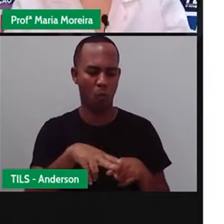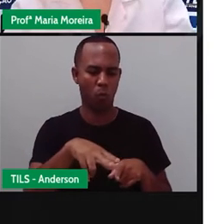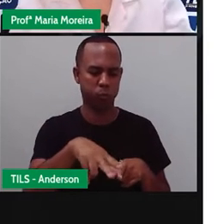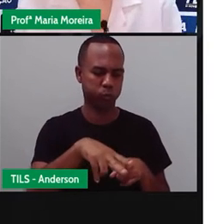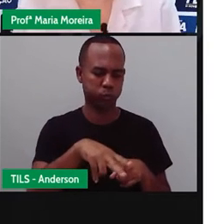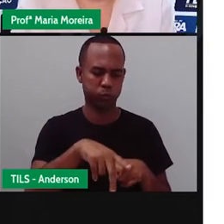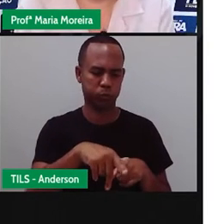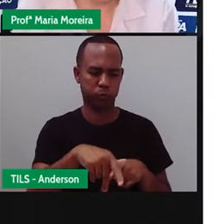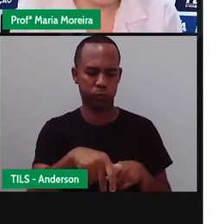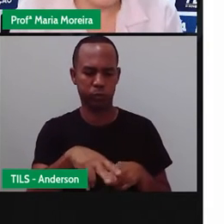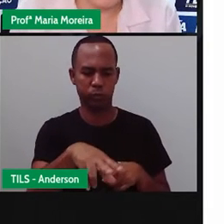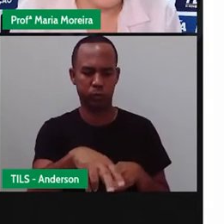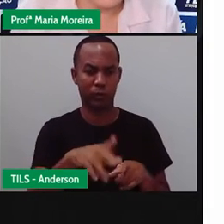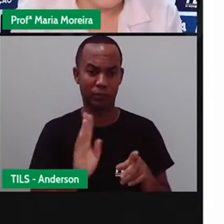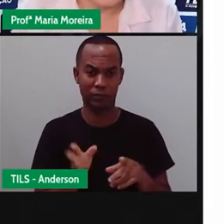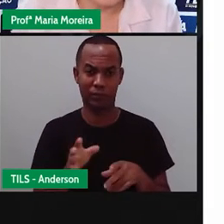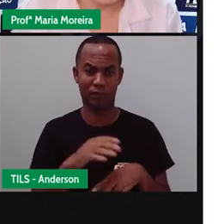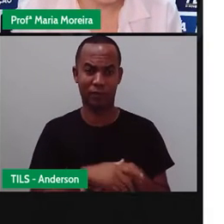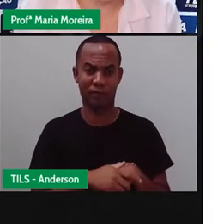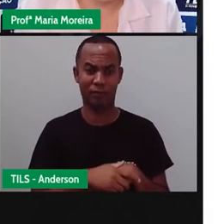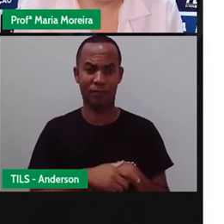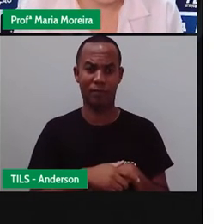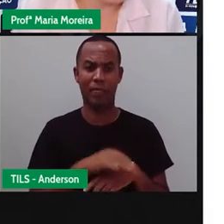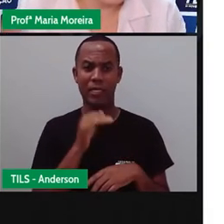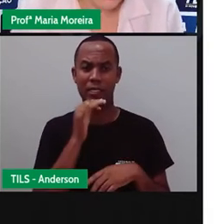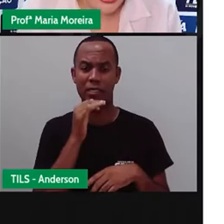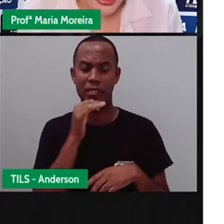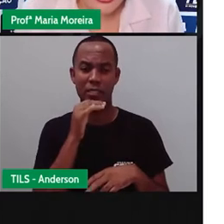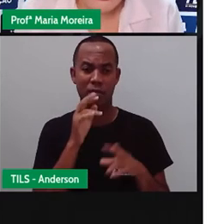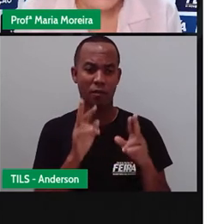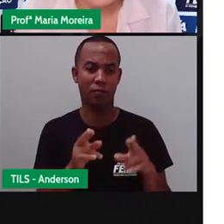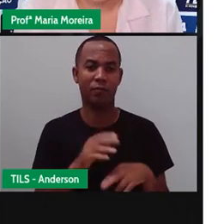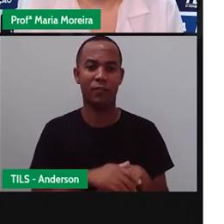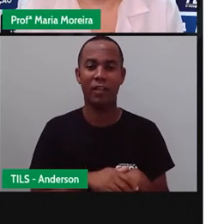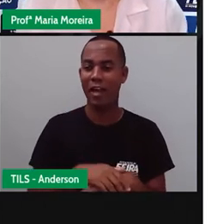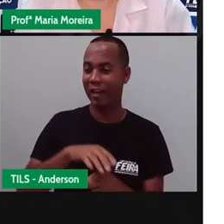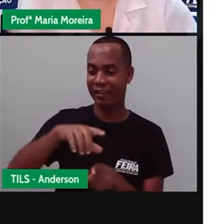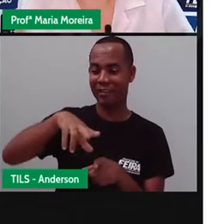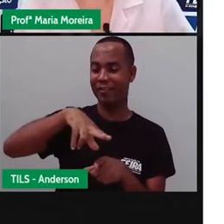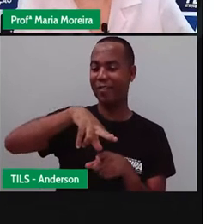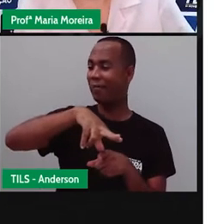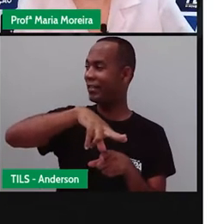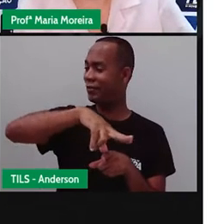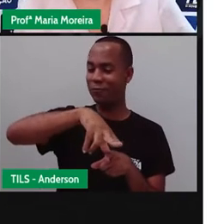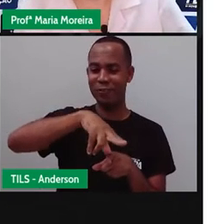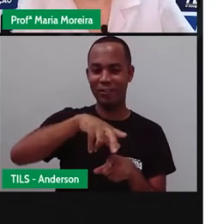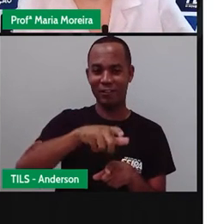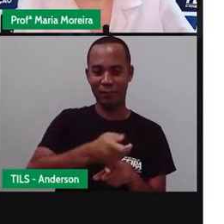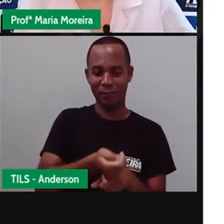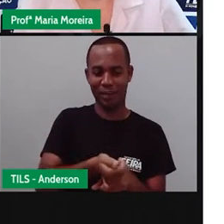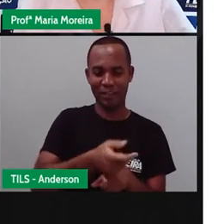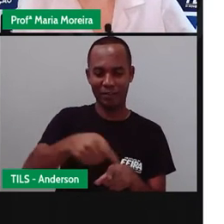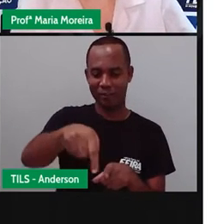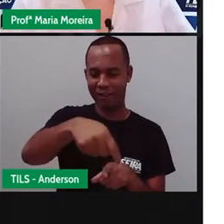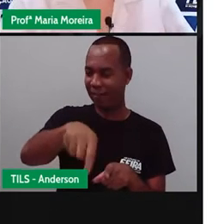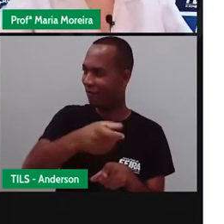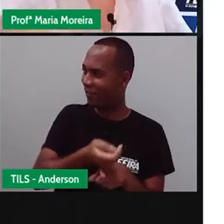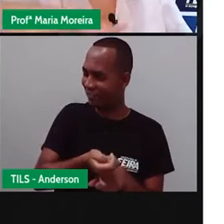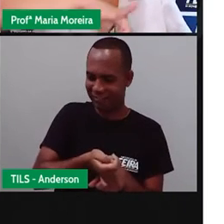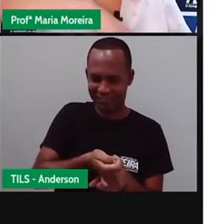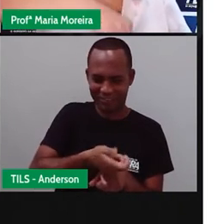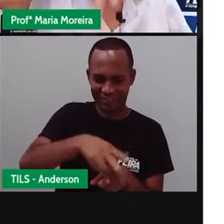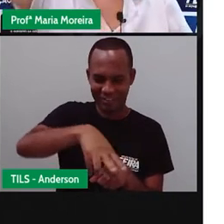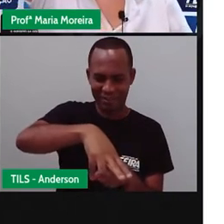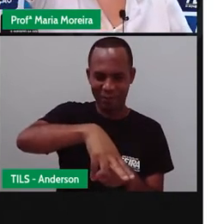para que os dois lados do campo do futebol por exemplo tem o mesmo tamanho do baleado né e comprar a